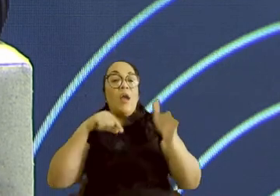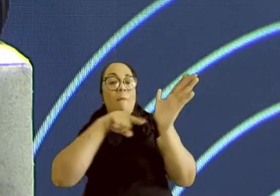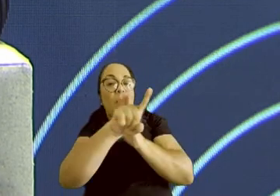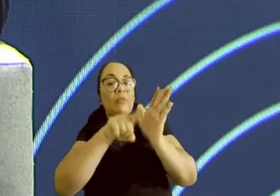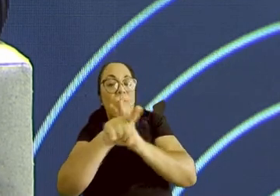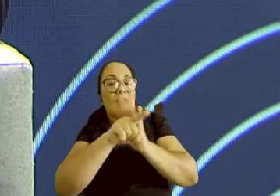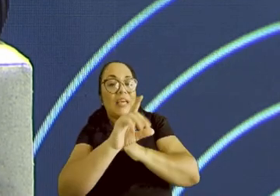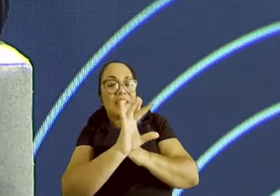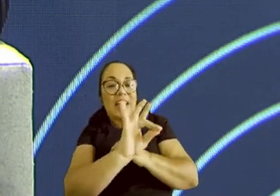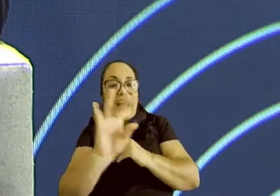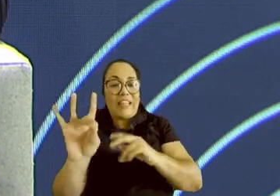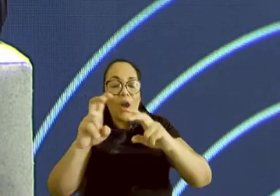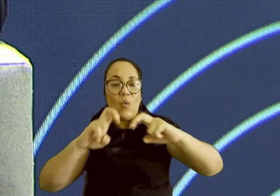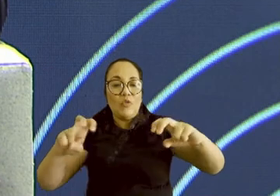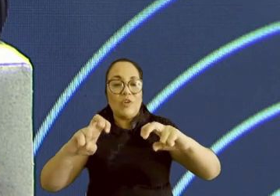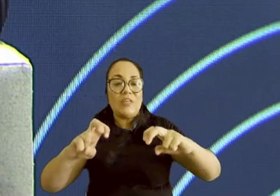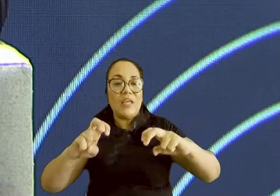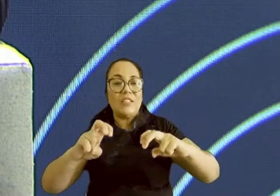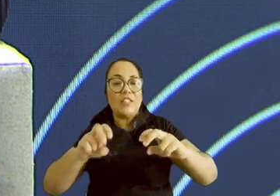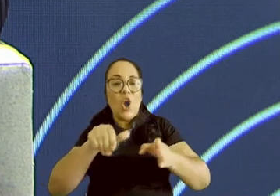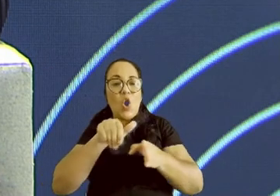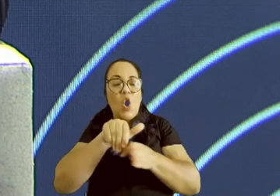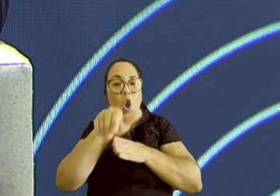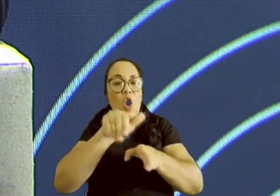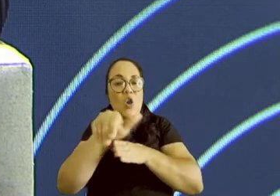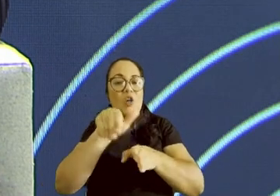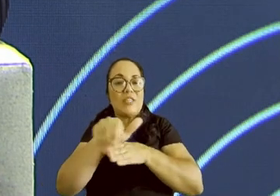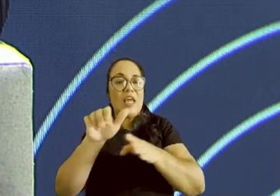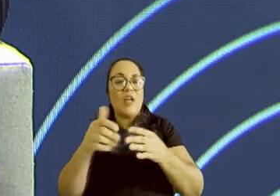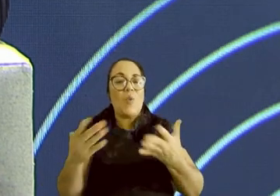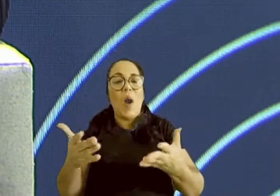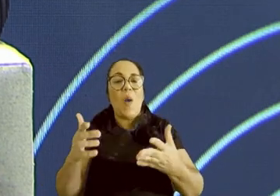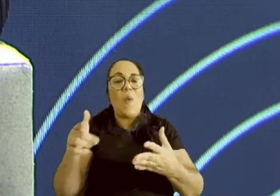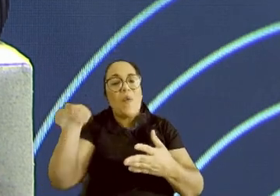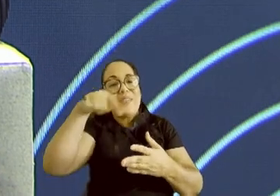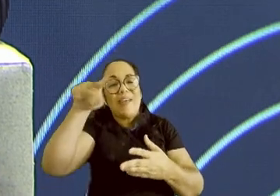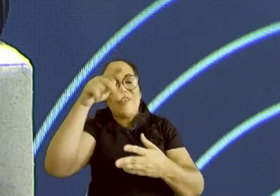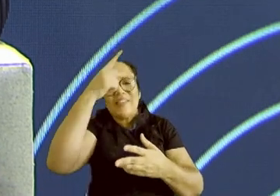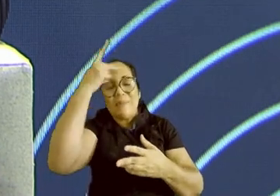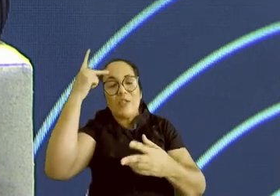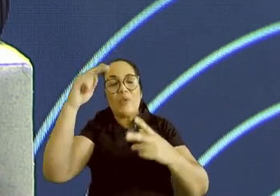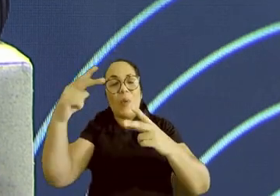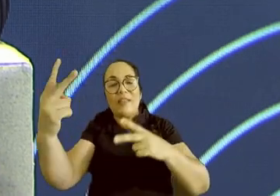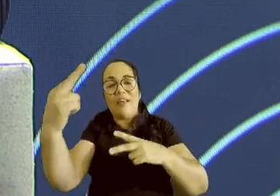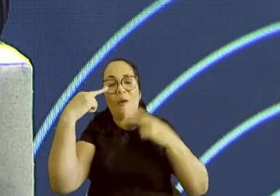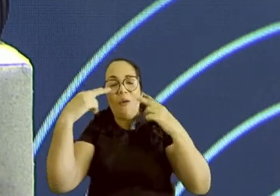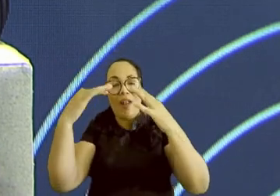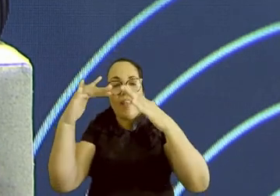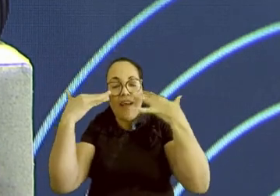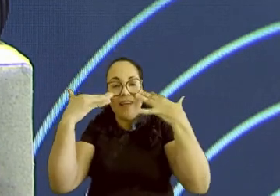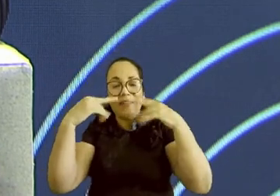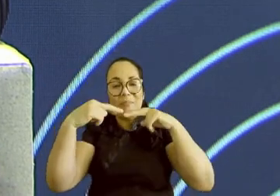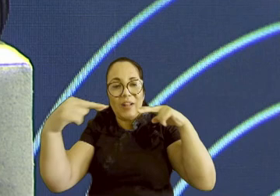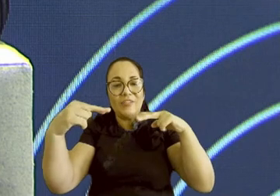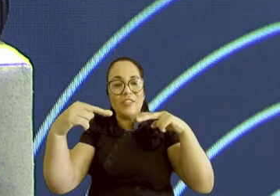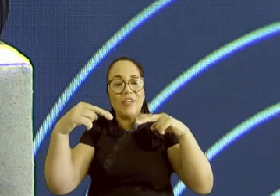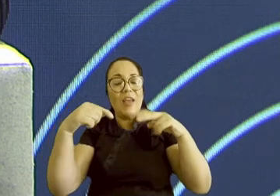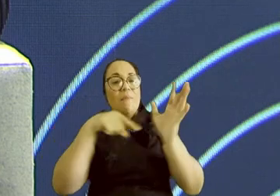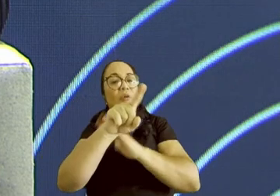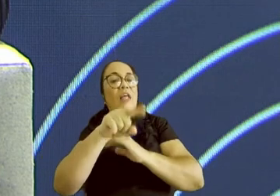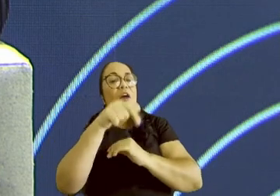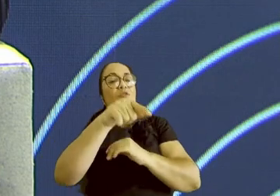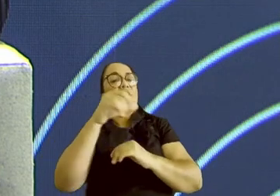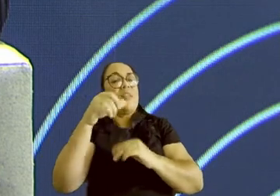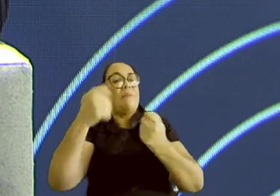é um conselho pros empreendedores que estão nos ouvindo aqui do que não fazer o que que ele deve evitar todo o custo na companhia dele